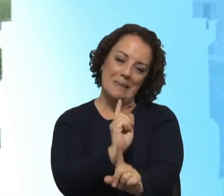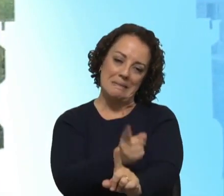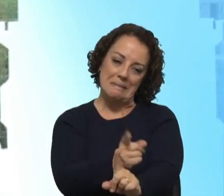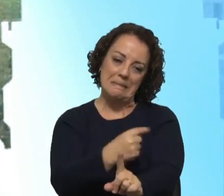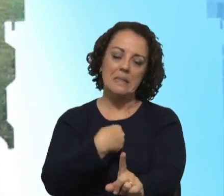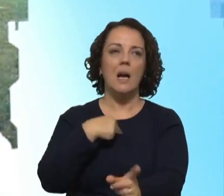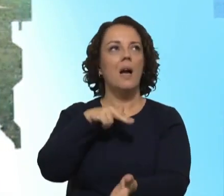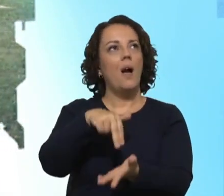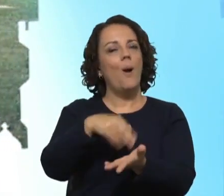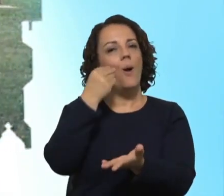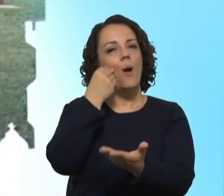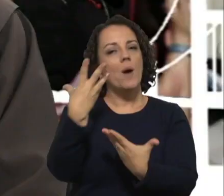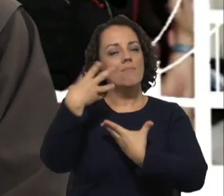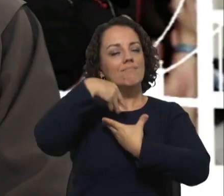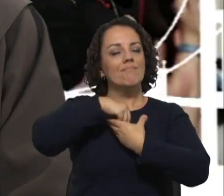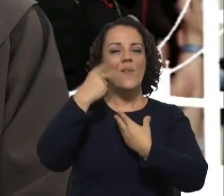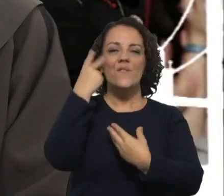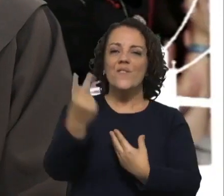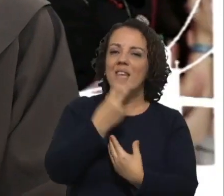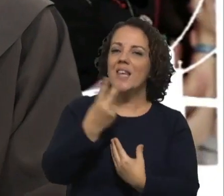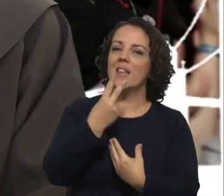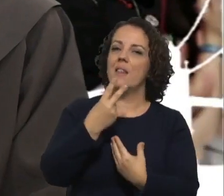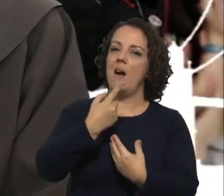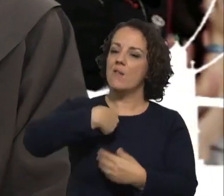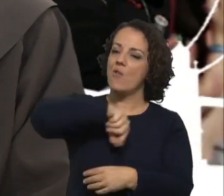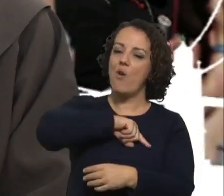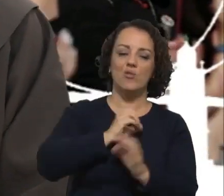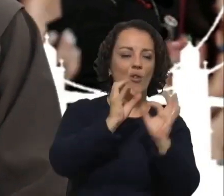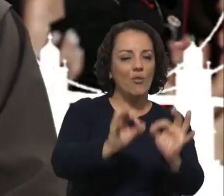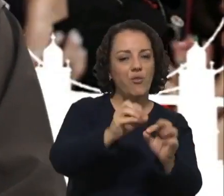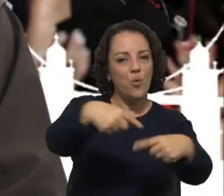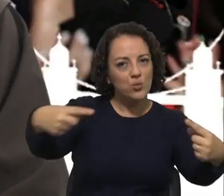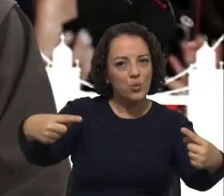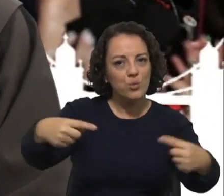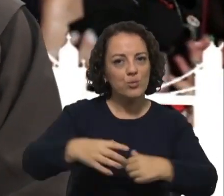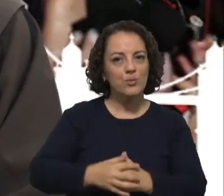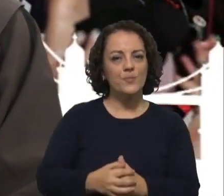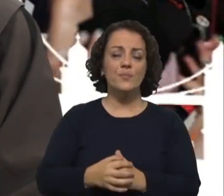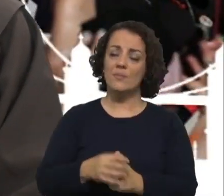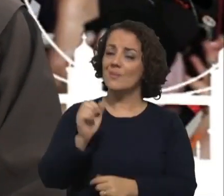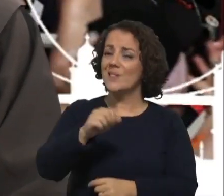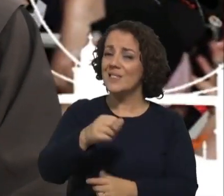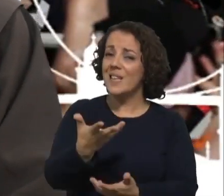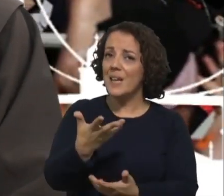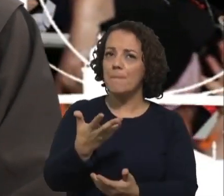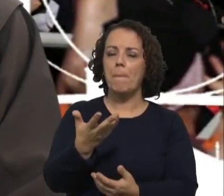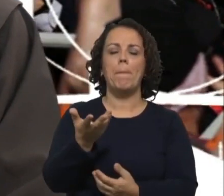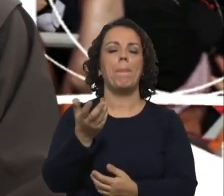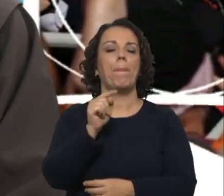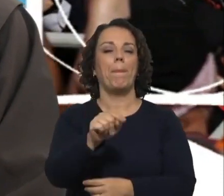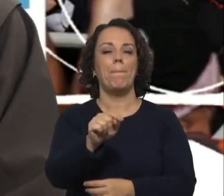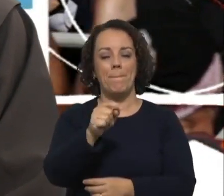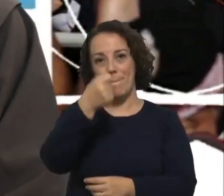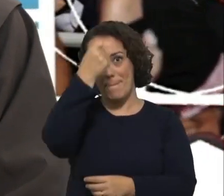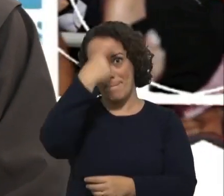também presépio em nós, na nossa vida, nos nossos gestos para os outros? Sim, a determinada altura, na narração que